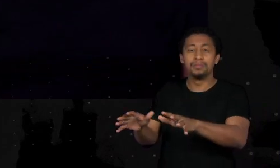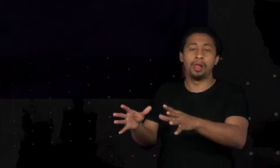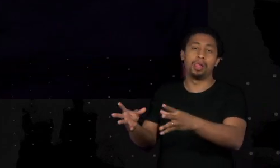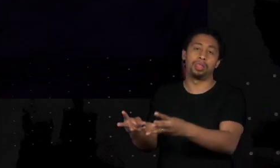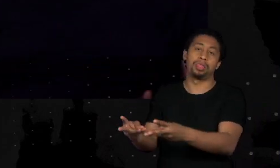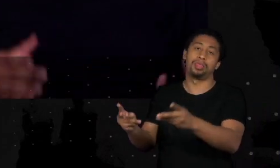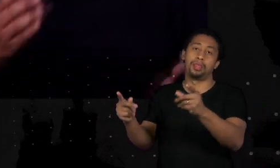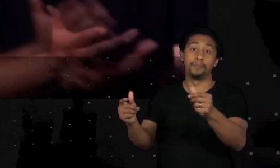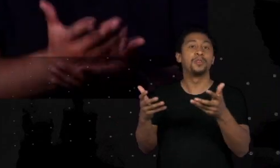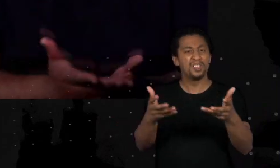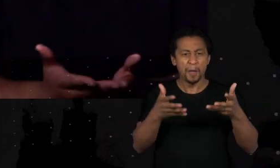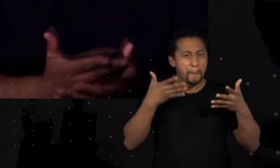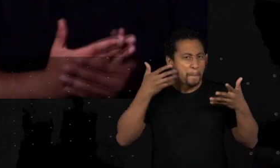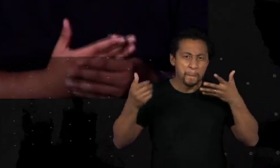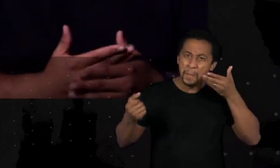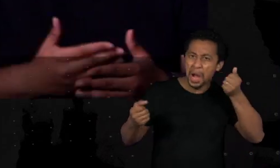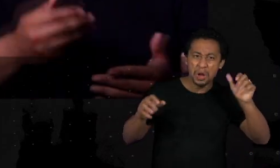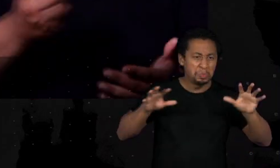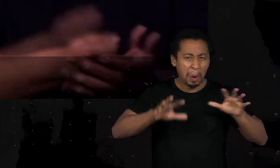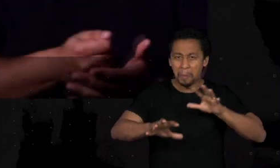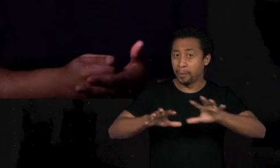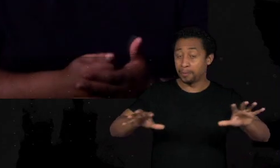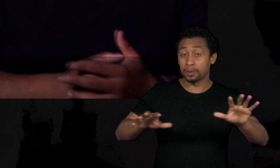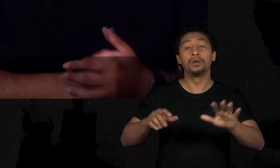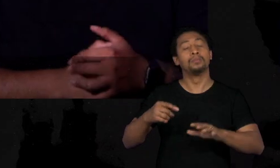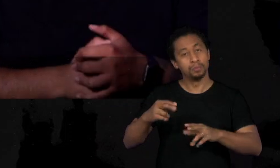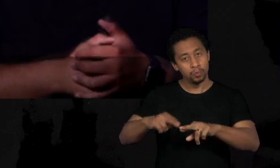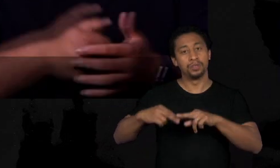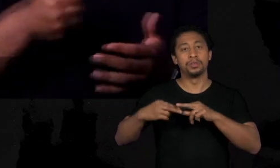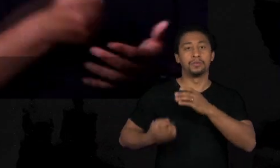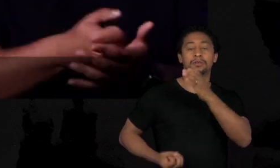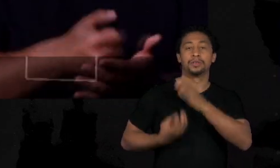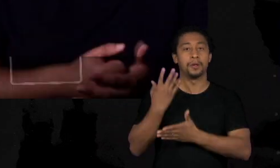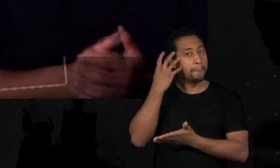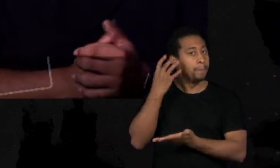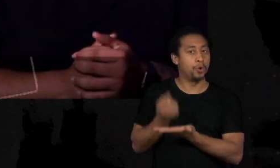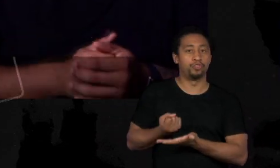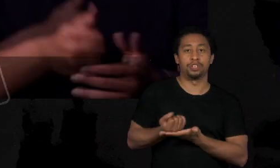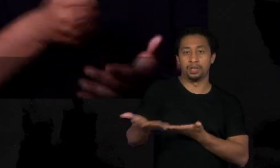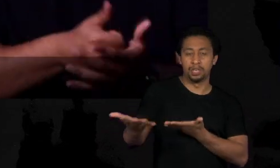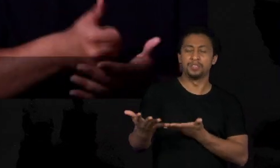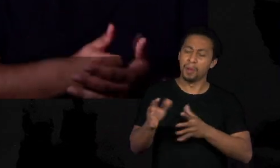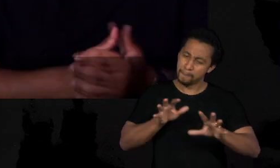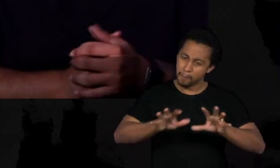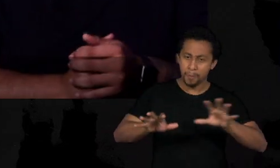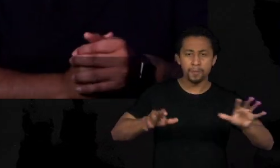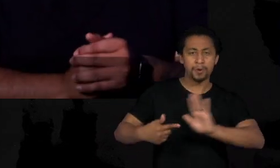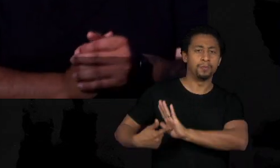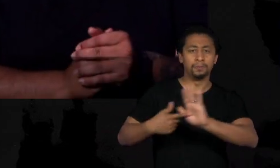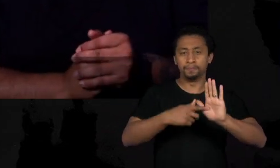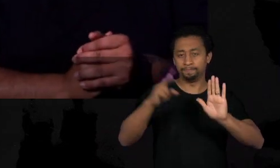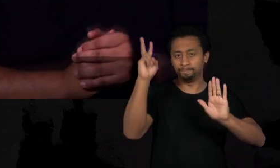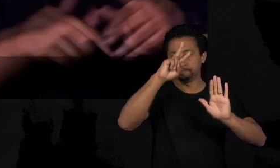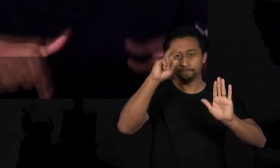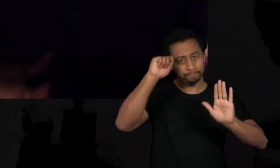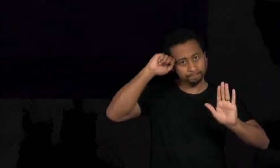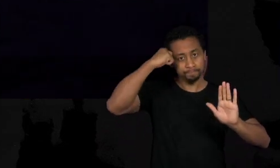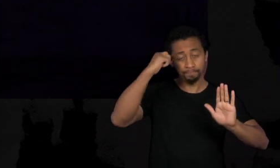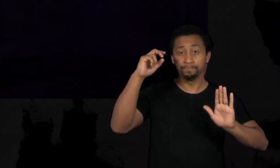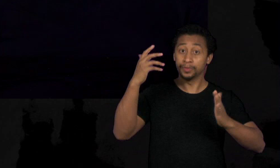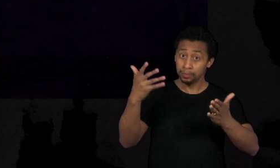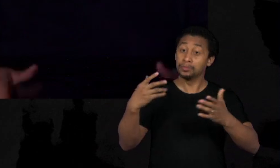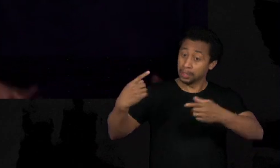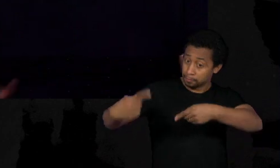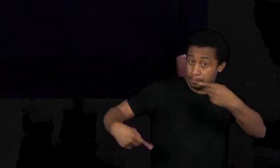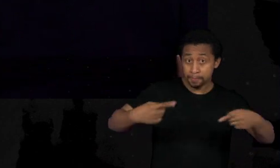História Preta é participar desse debate, disputar essa história, disputar o território, disputar essa memória, porque ela está em